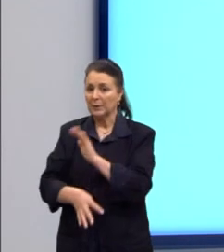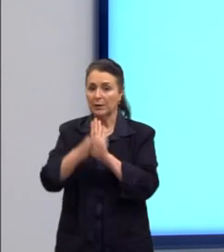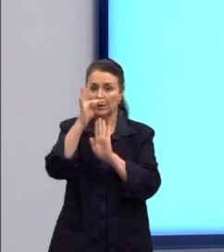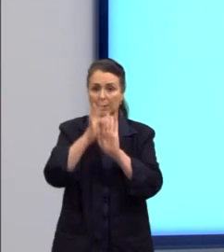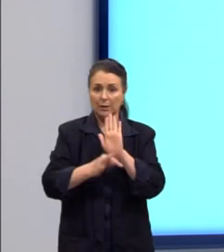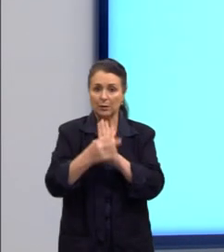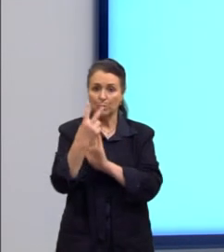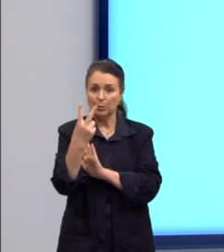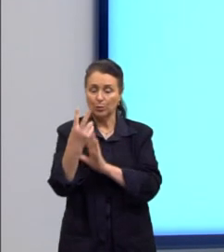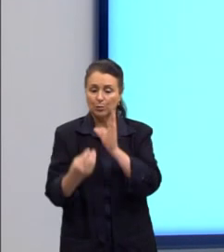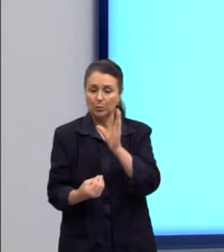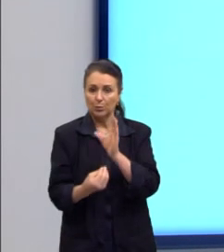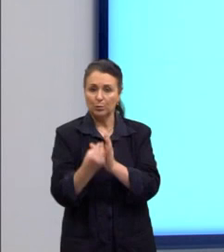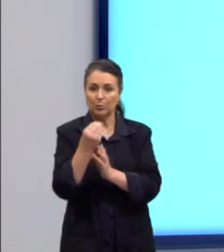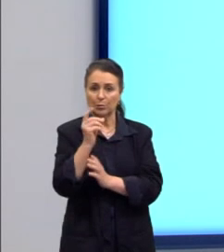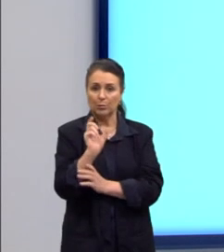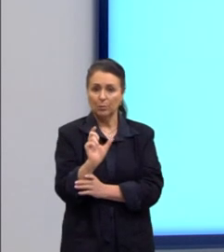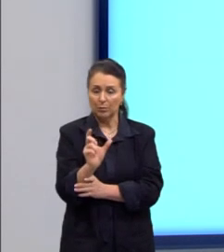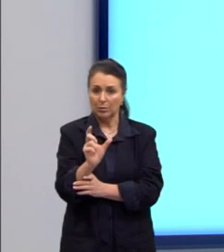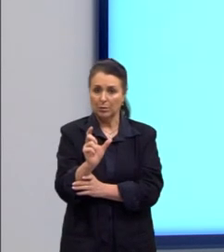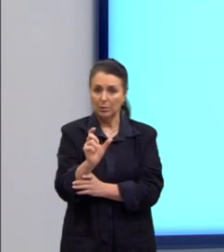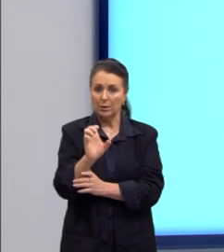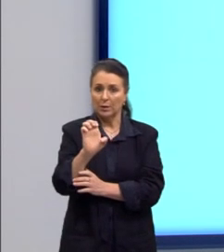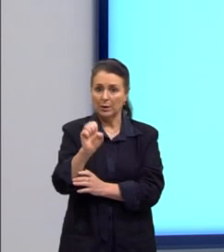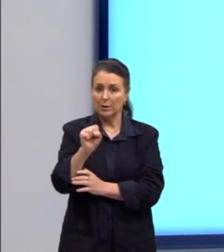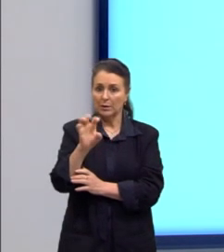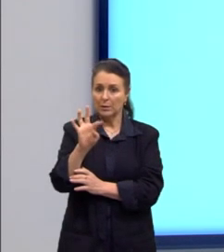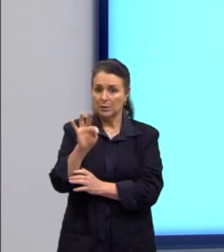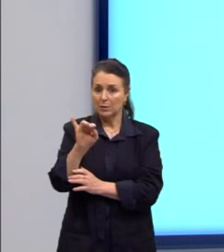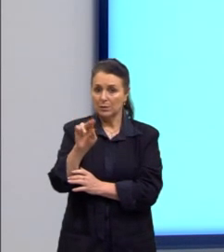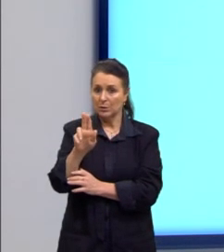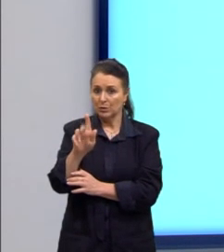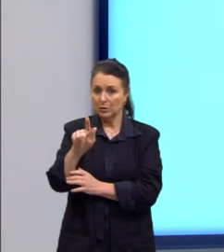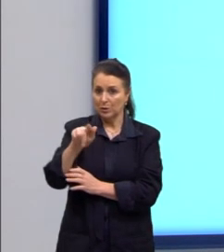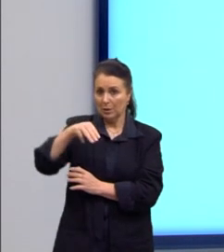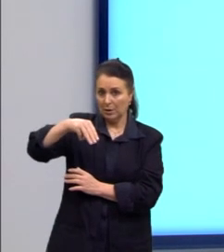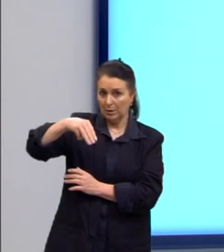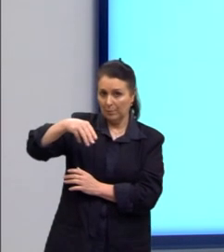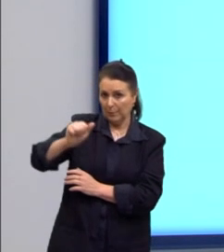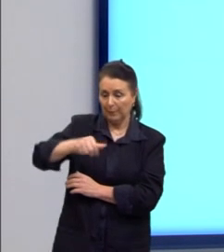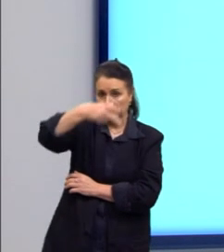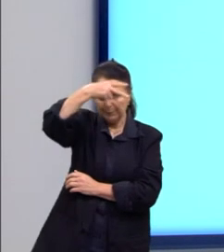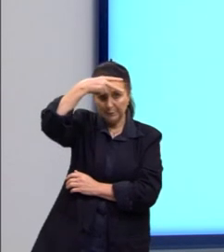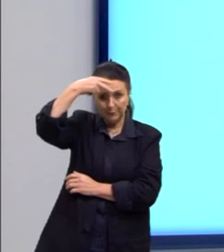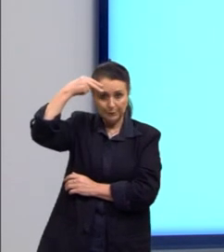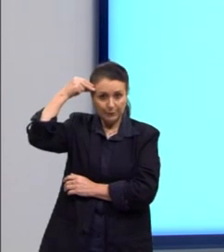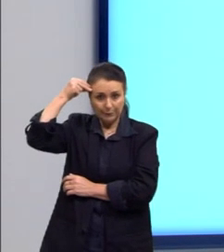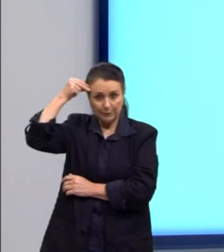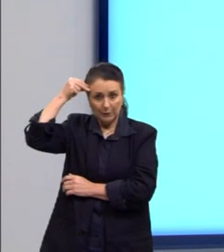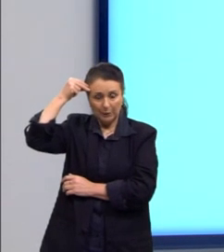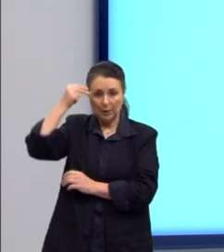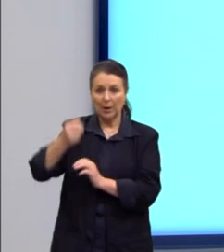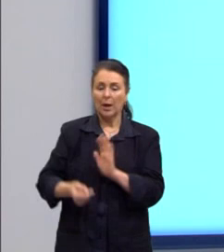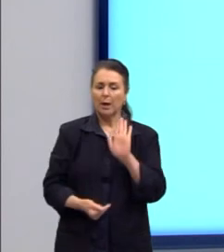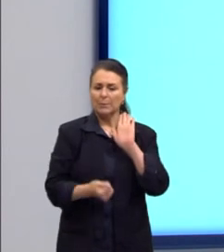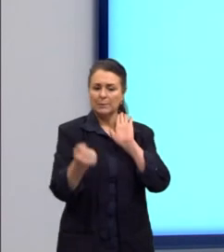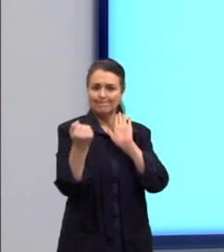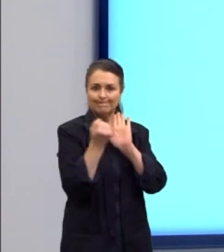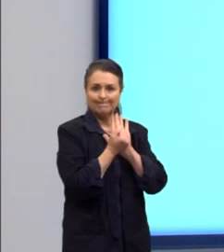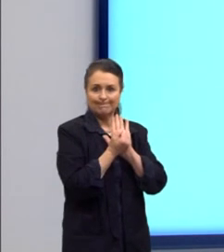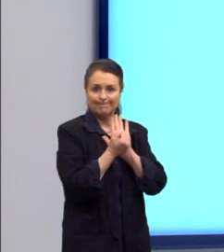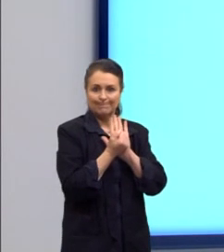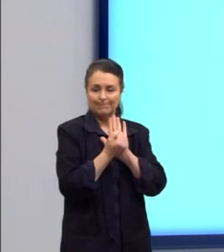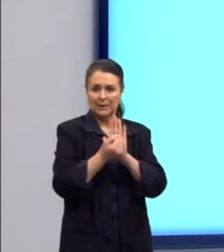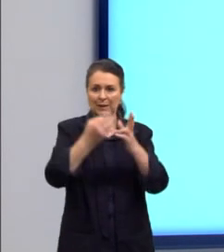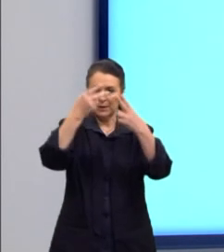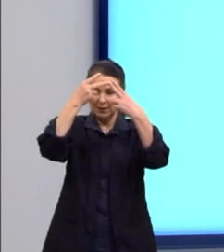A Origem da palavra estigma a ponta para marcas ou cicatrizes deixadas